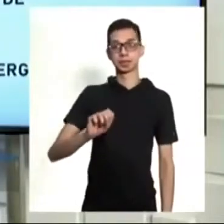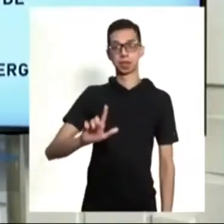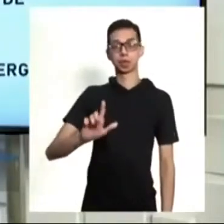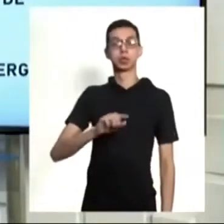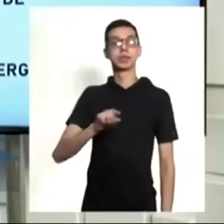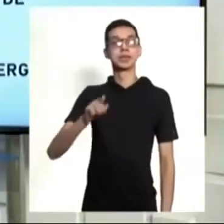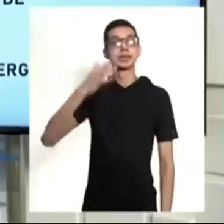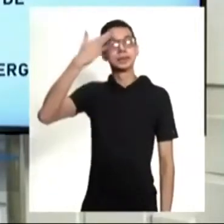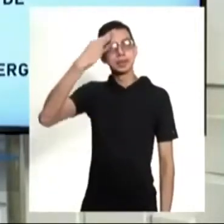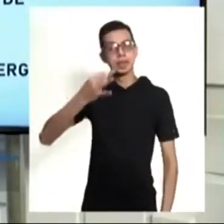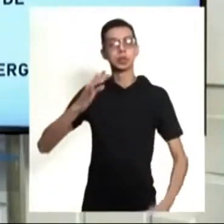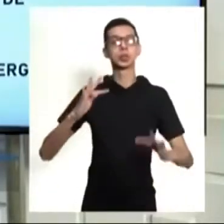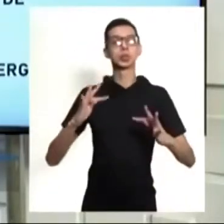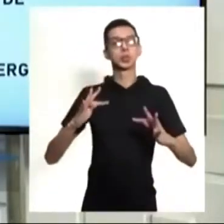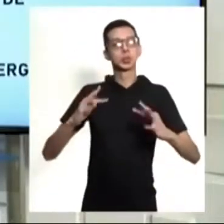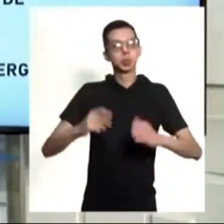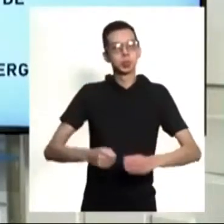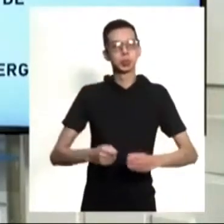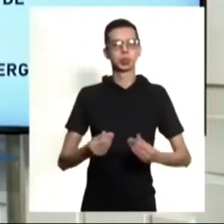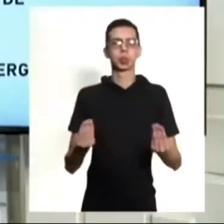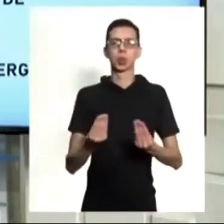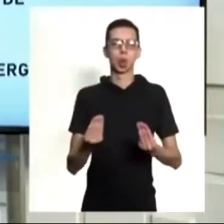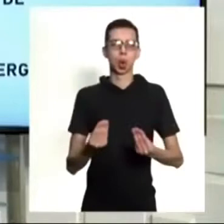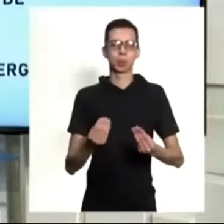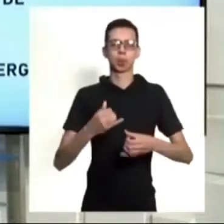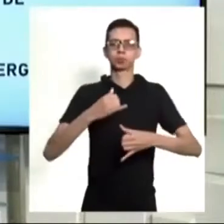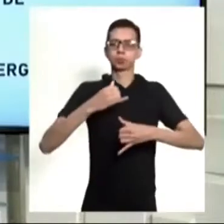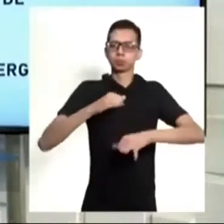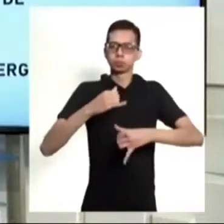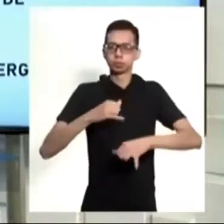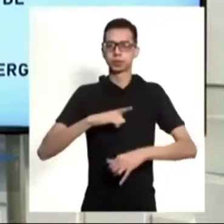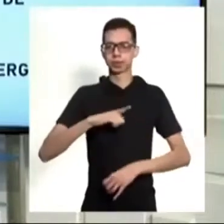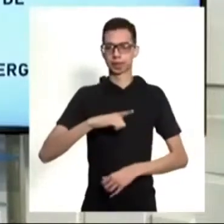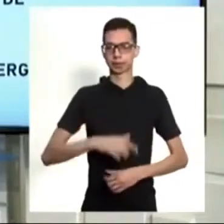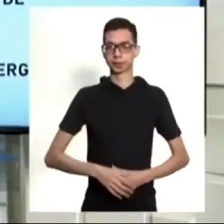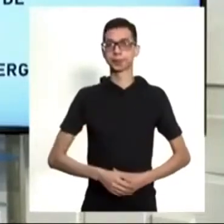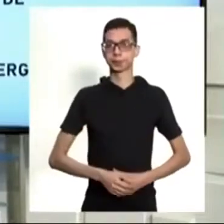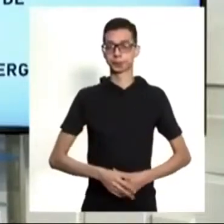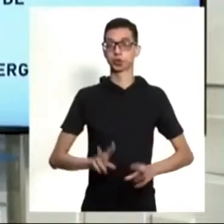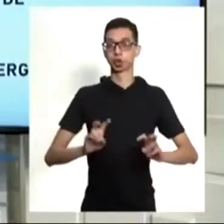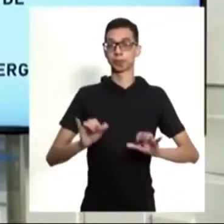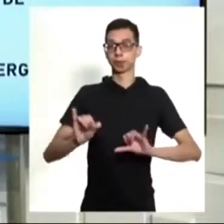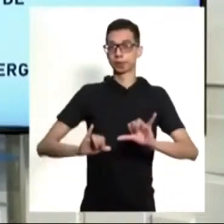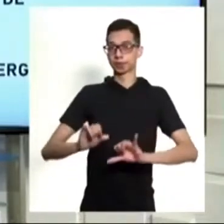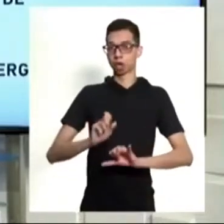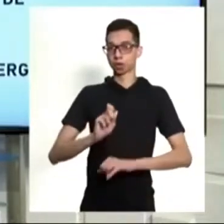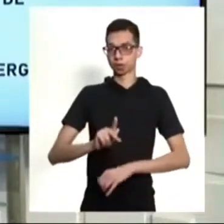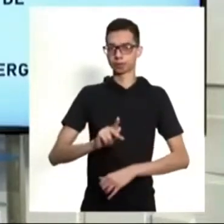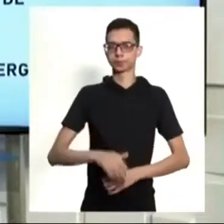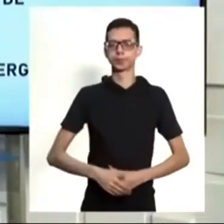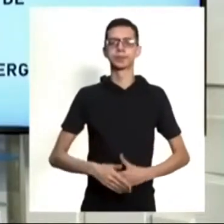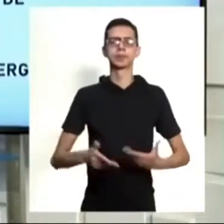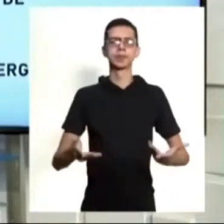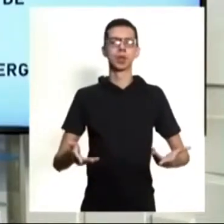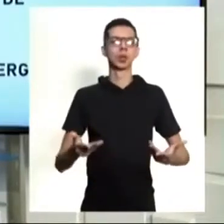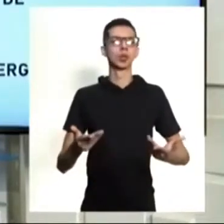esse processo de formação de uma corrente elétrica a partir de uma reação química. Né?